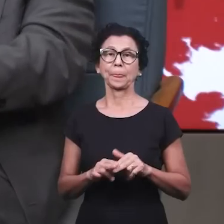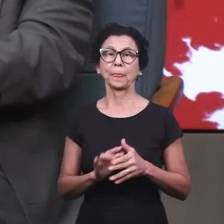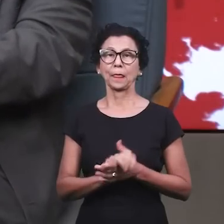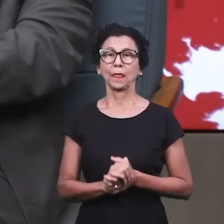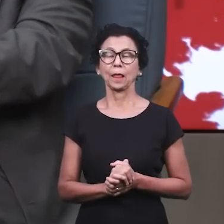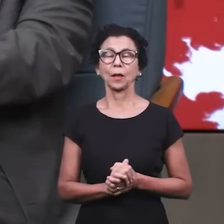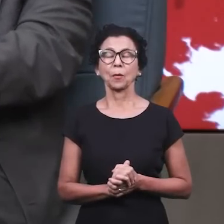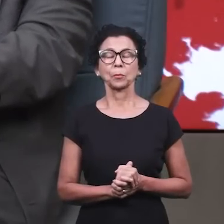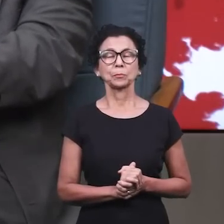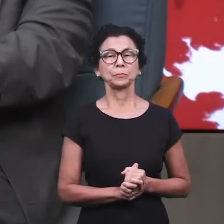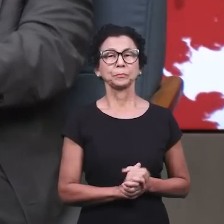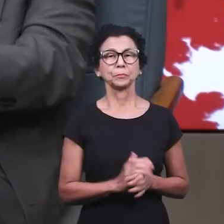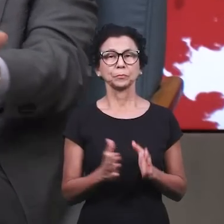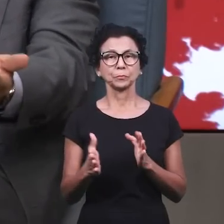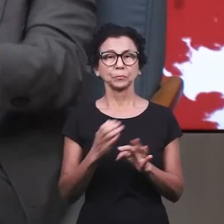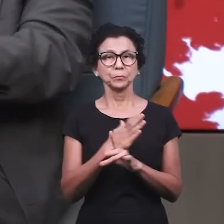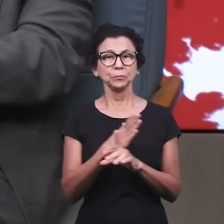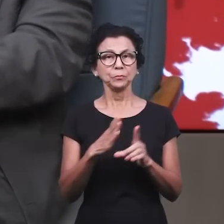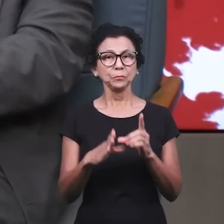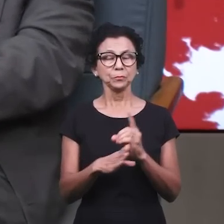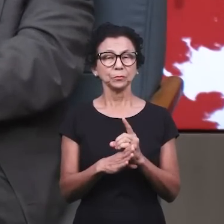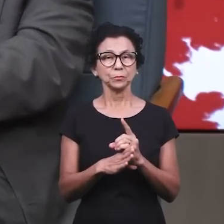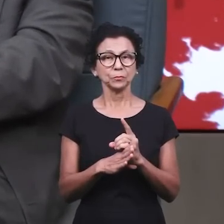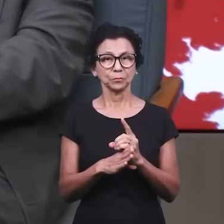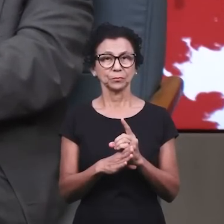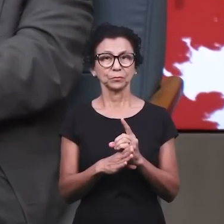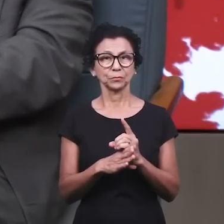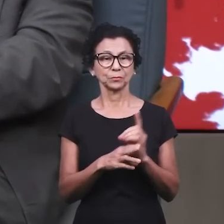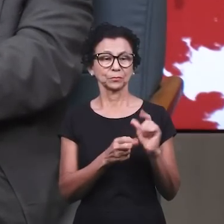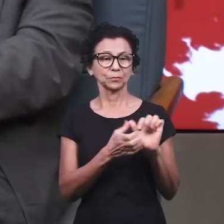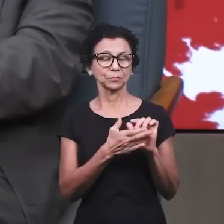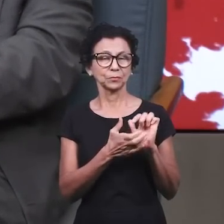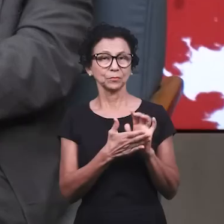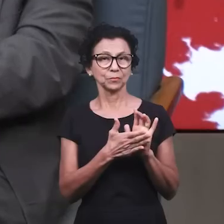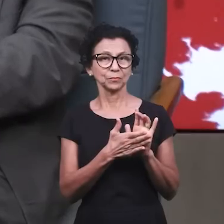antecede a mensagem, que é o período de louvor.